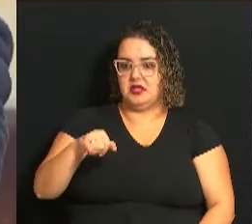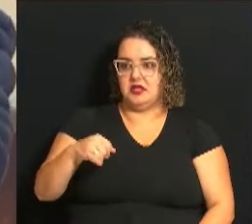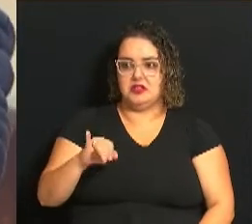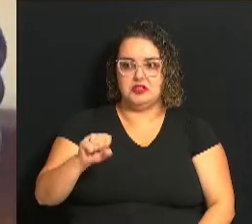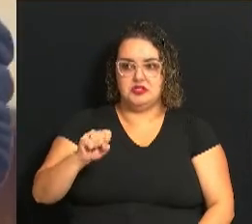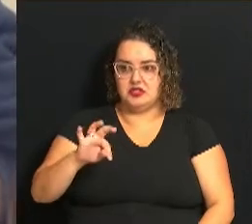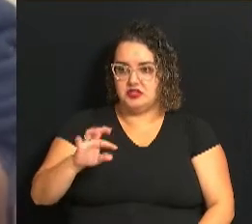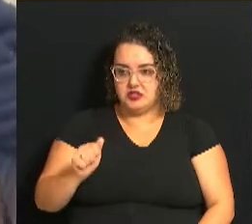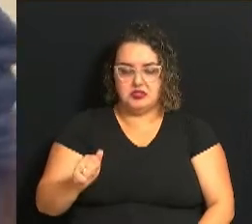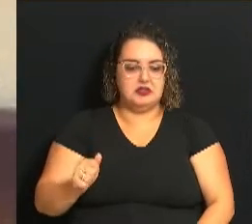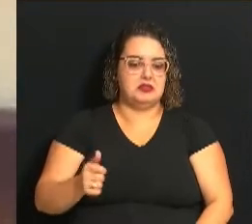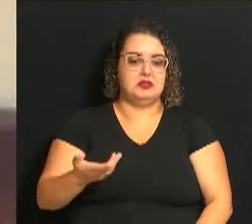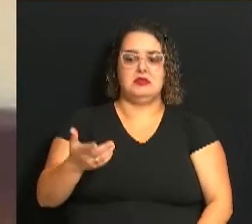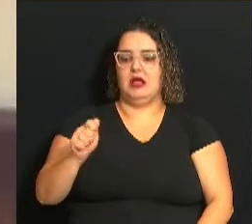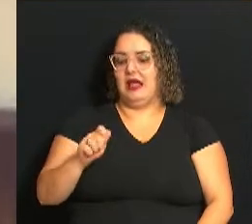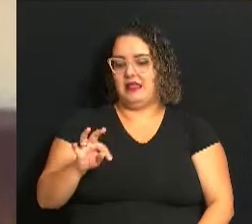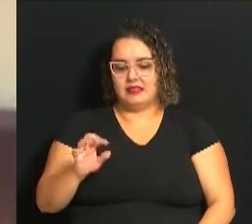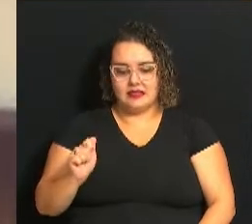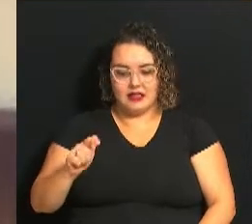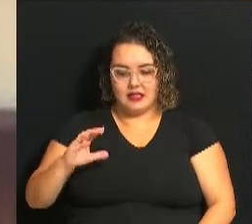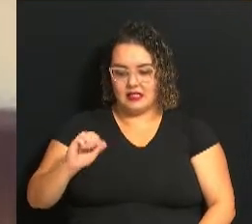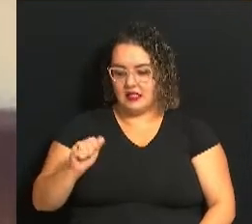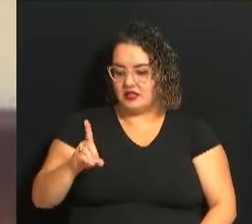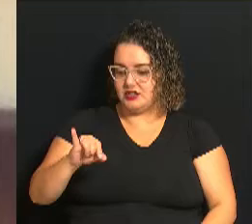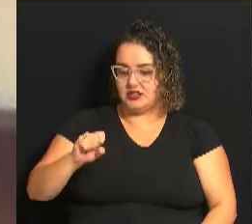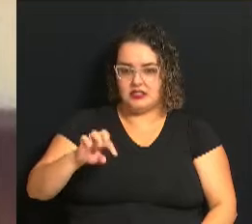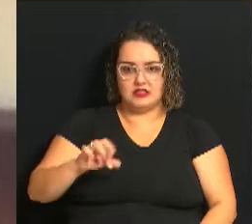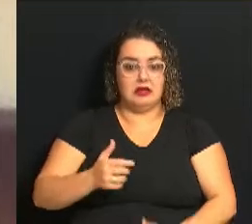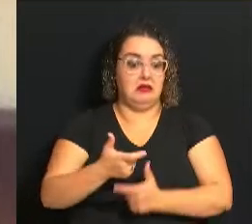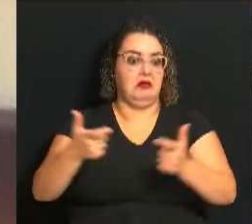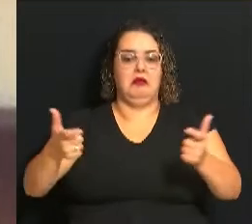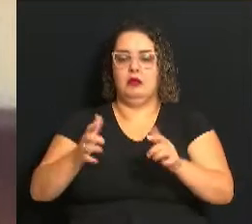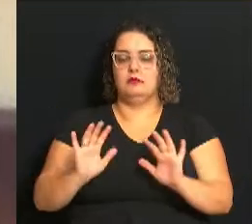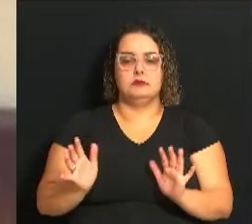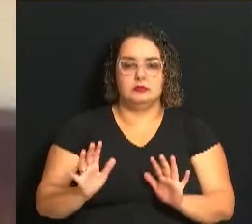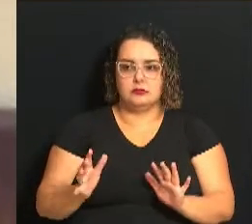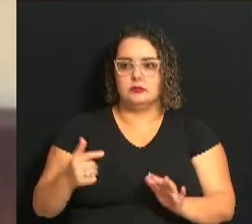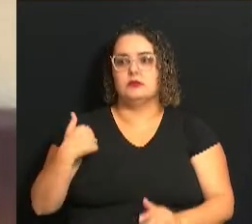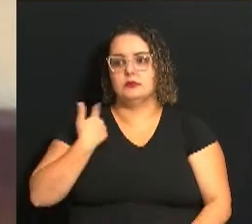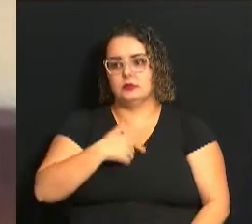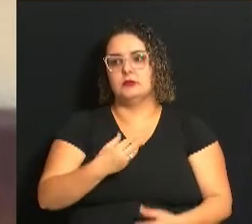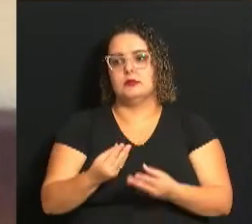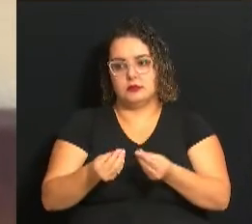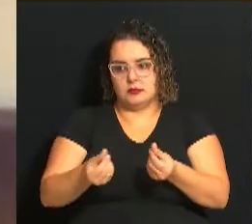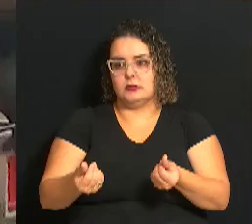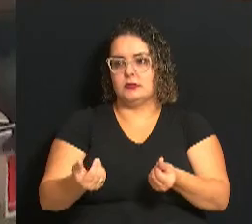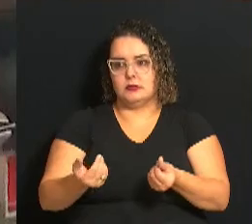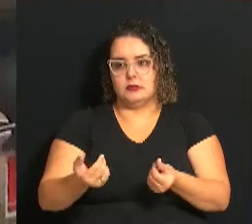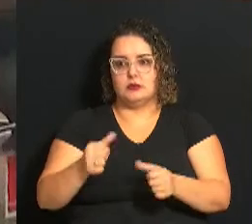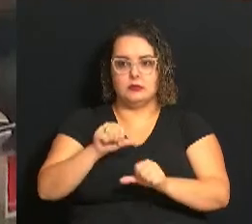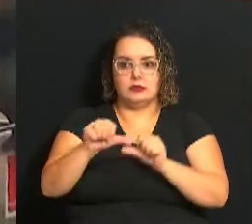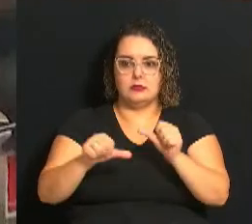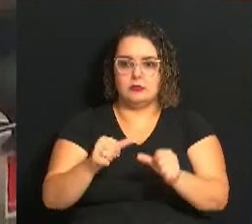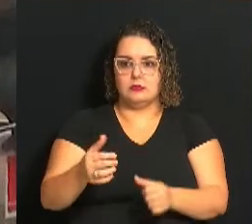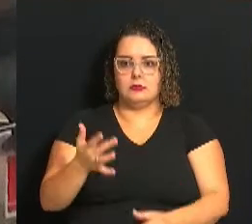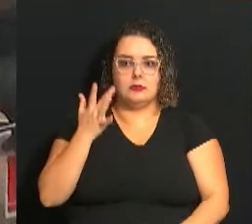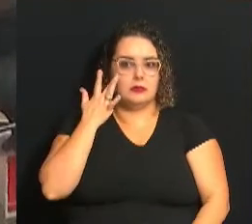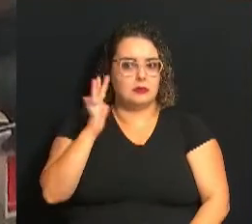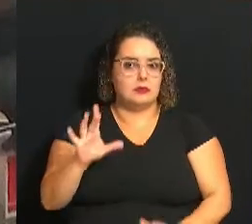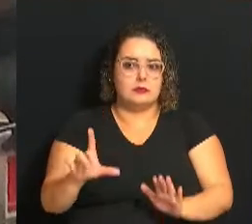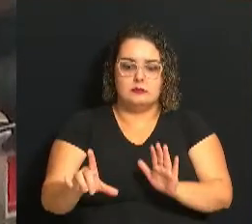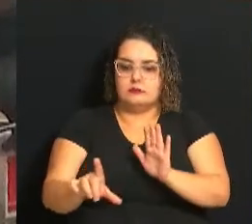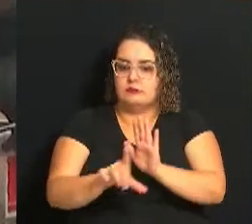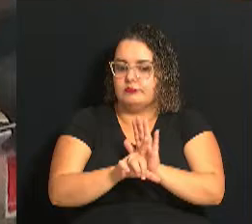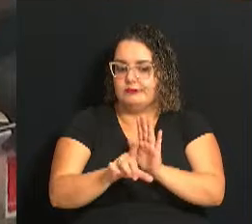grande, né? A gente está falando diretamente do pequeno. Então, a gente também é sensível a essa mudança sim, tá, vereador? Não sei como que é o aspecto legal da proposição da emenda